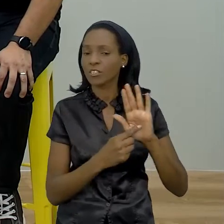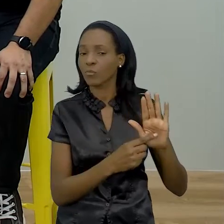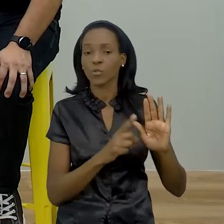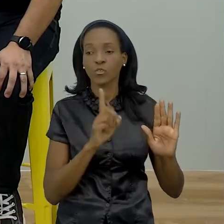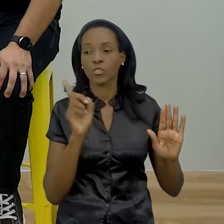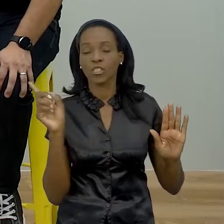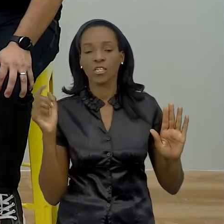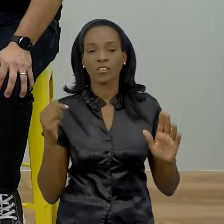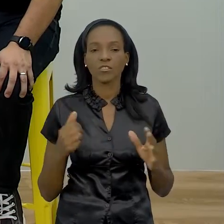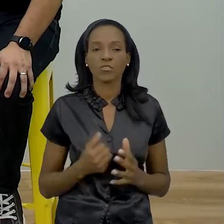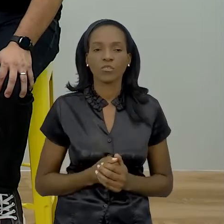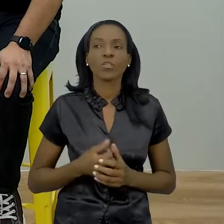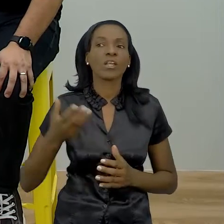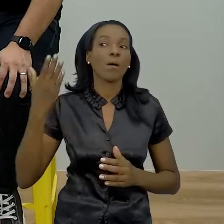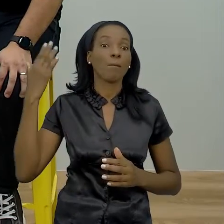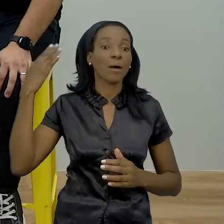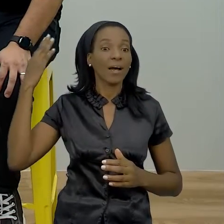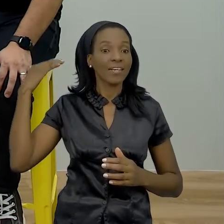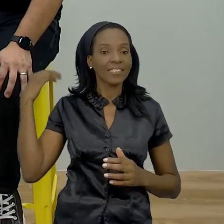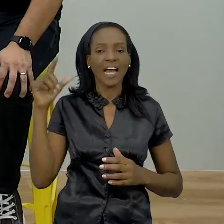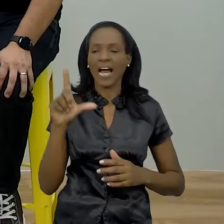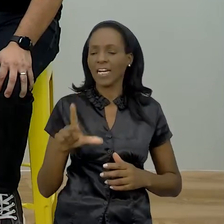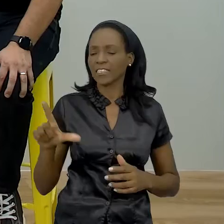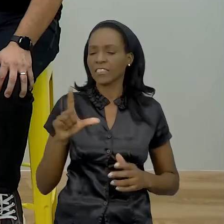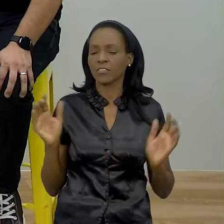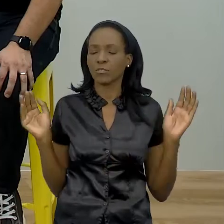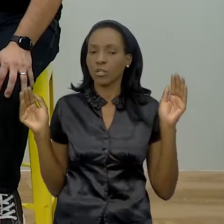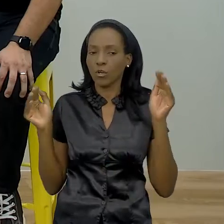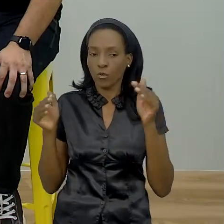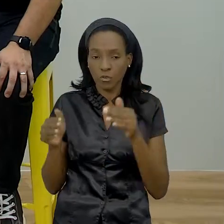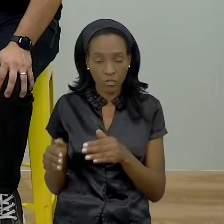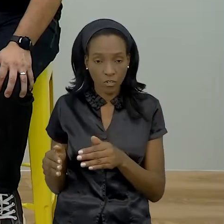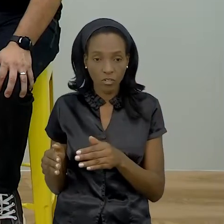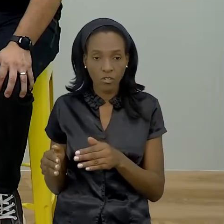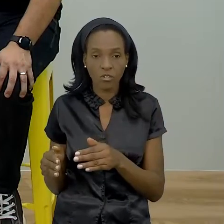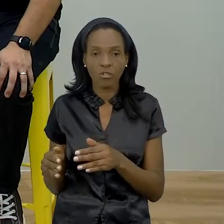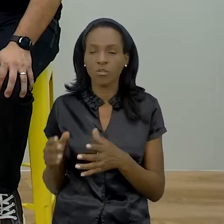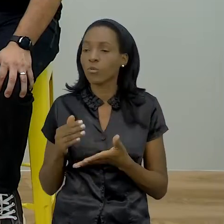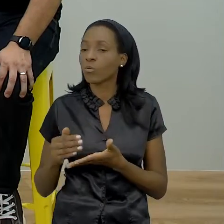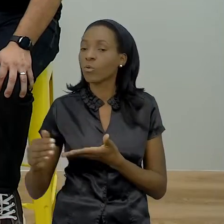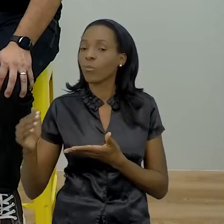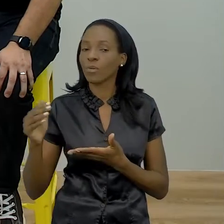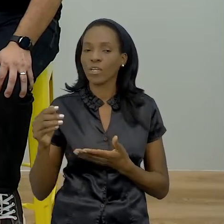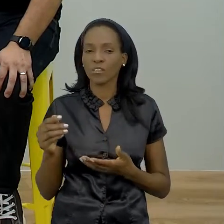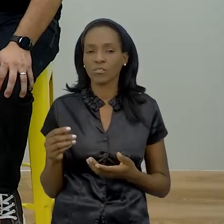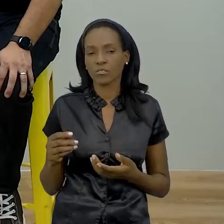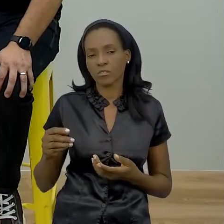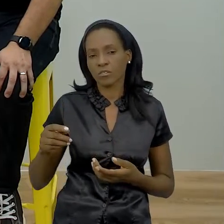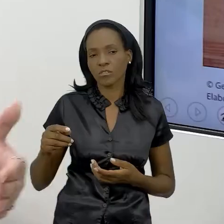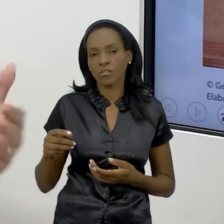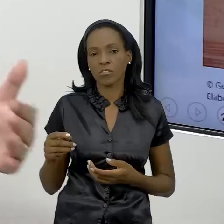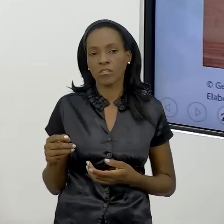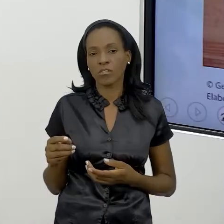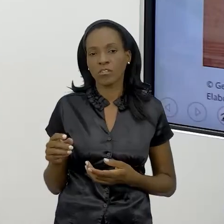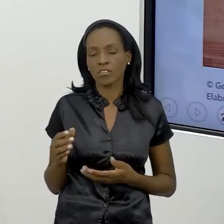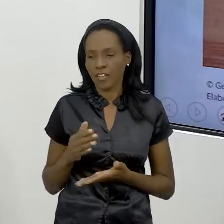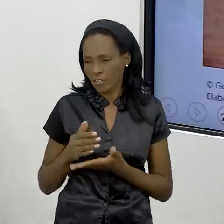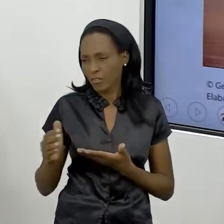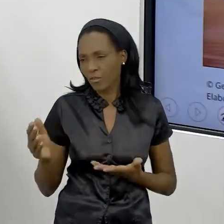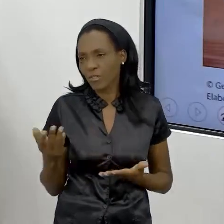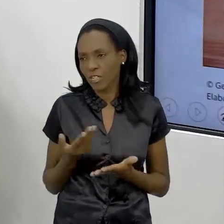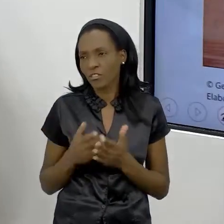tinha antes uma literatura que era mais voltada para... Que era o começo, quando a gente... Na escola é o que a gente começa,